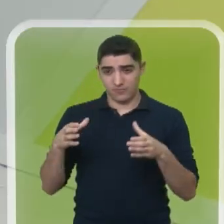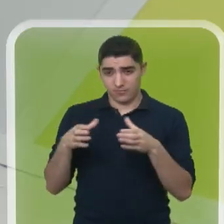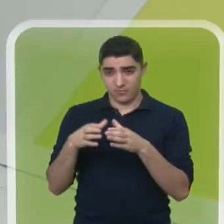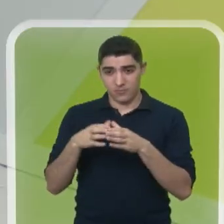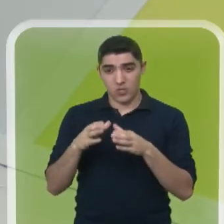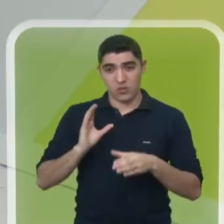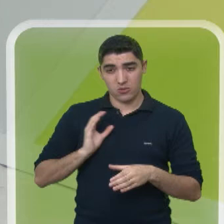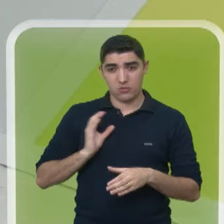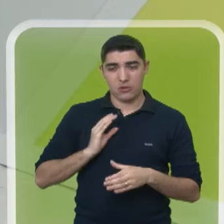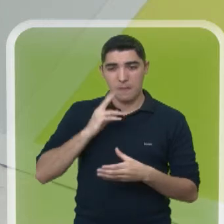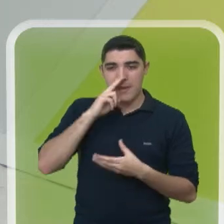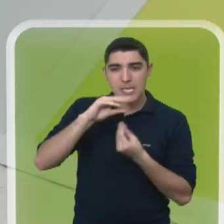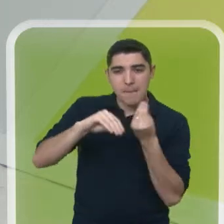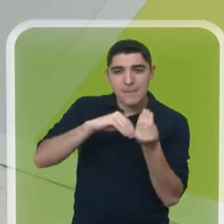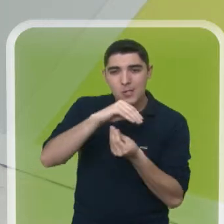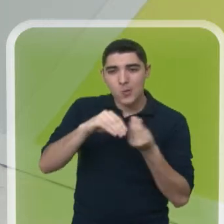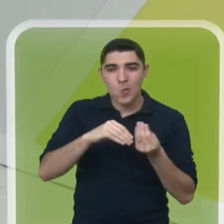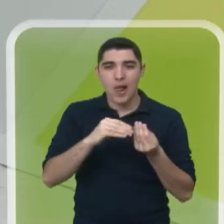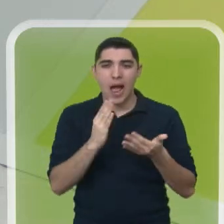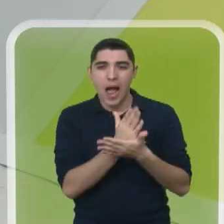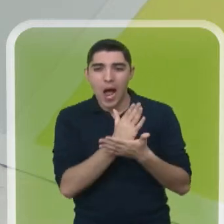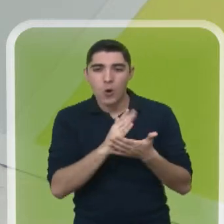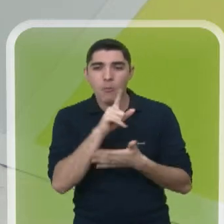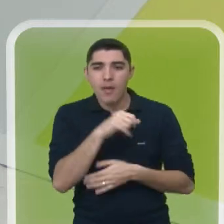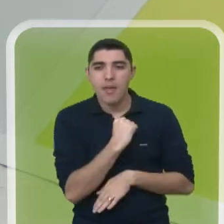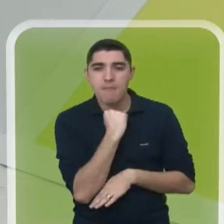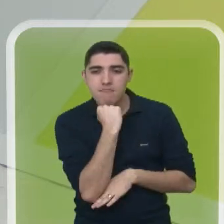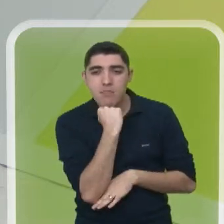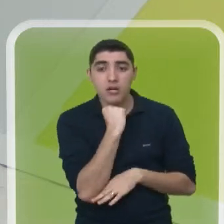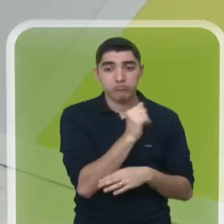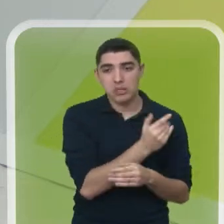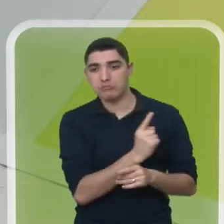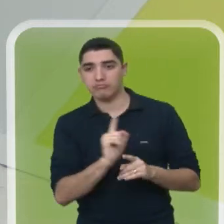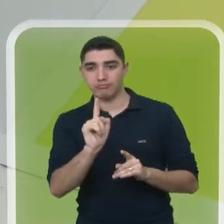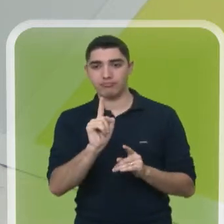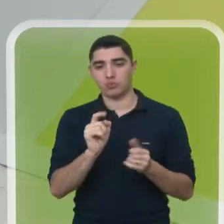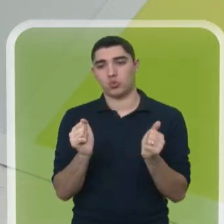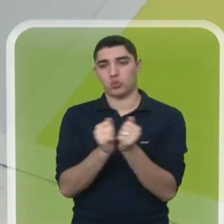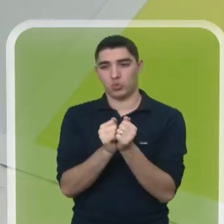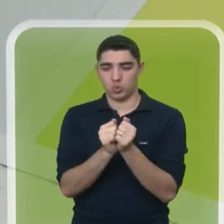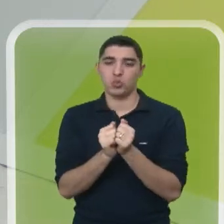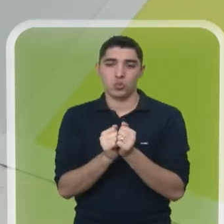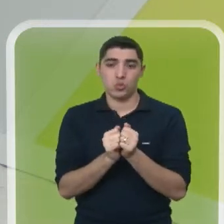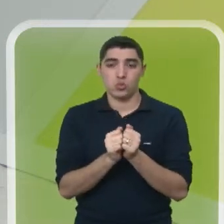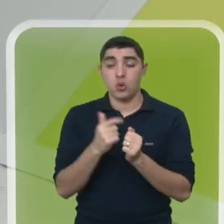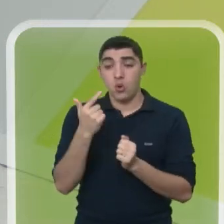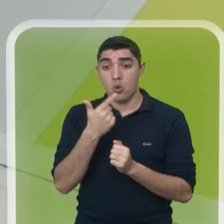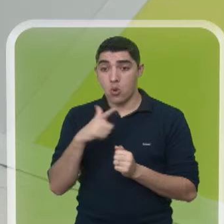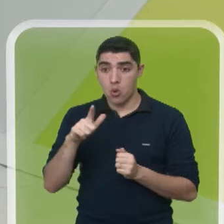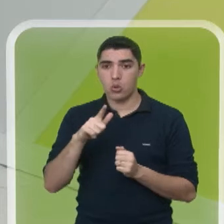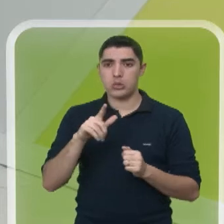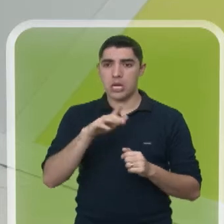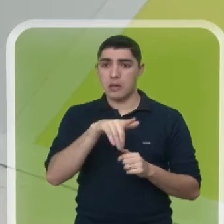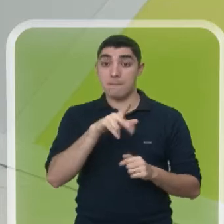ali, as principais jogadoras começaram no banco, algumas entraram, nem todas, né, mas e mesmo assim mostrando a força do elenco